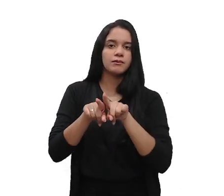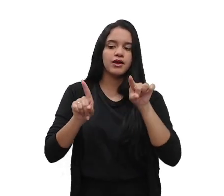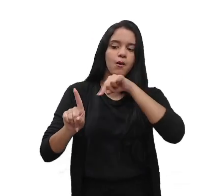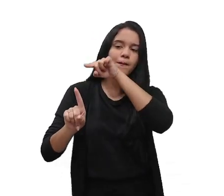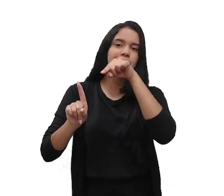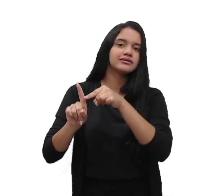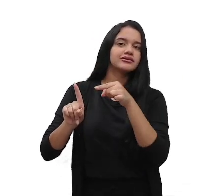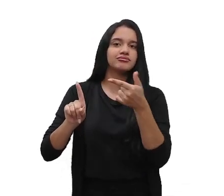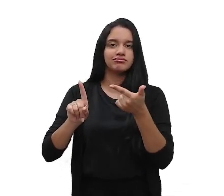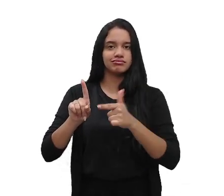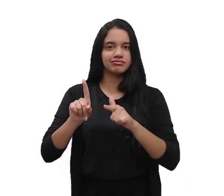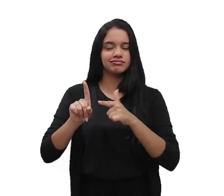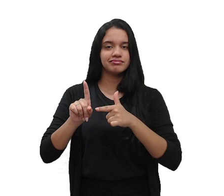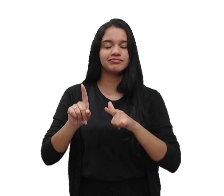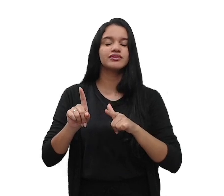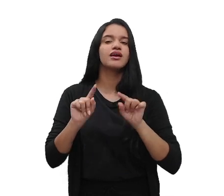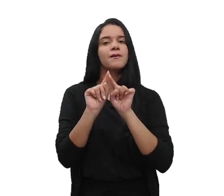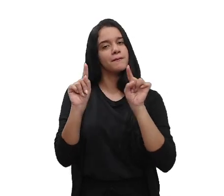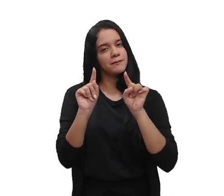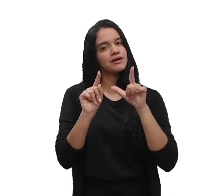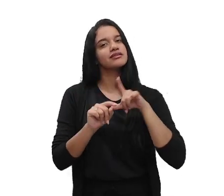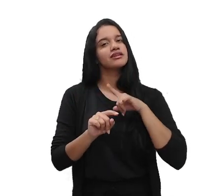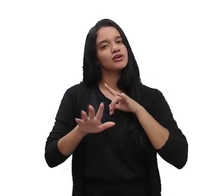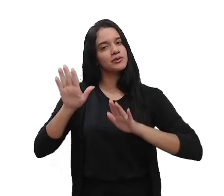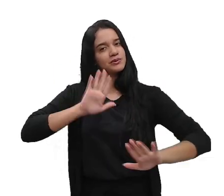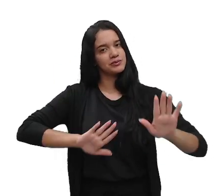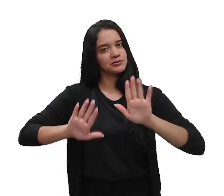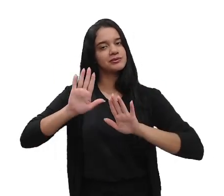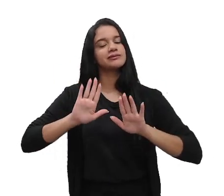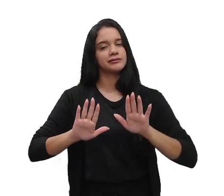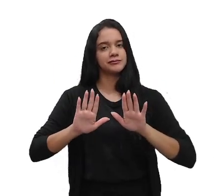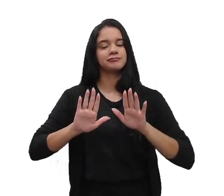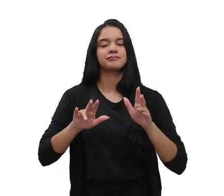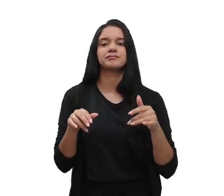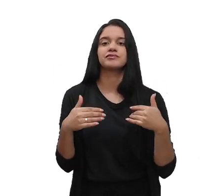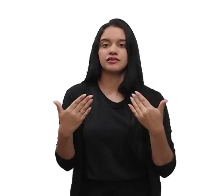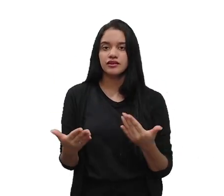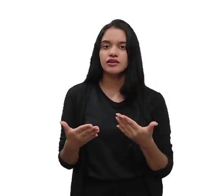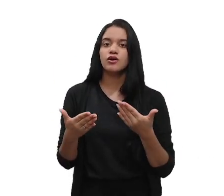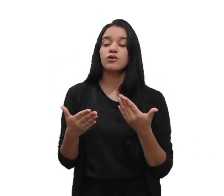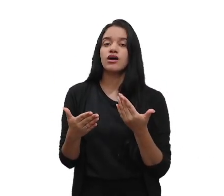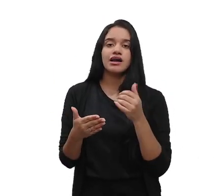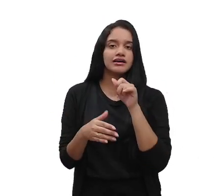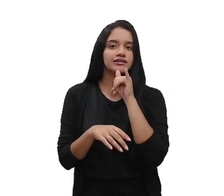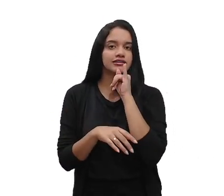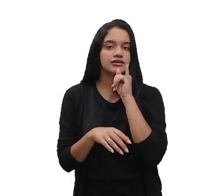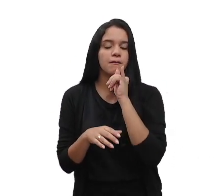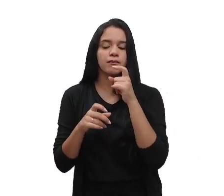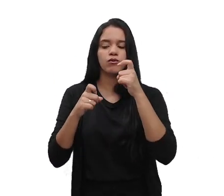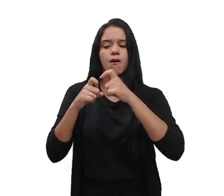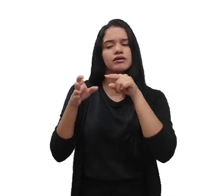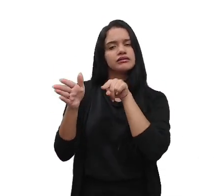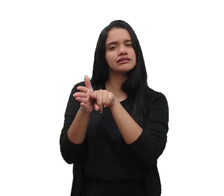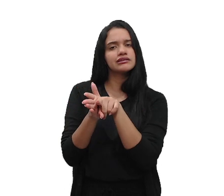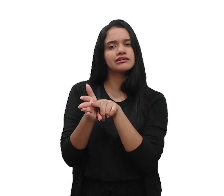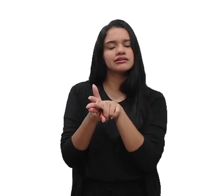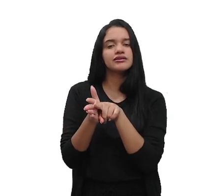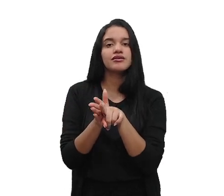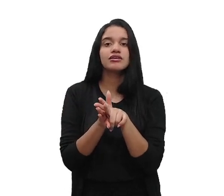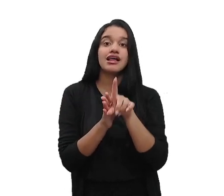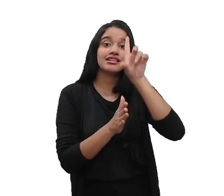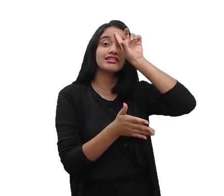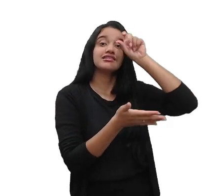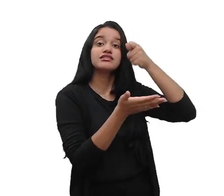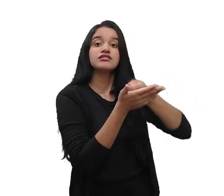objetivo específico, mas a gente tem que ter cuidado nesse processo. E então o exame médico, não é? Para a decisão final. E